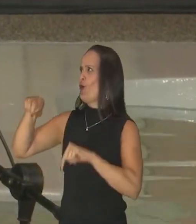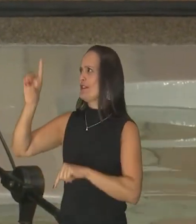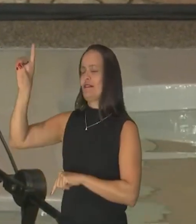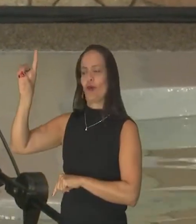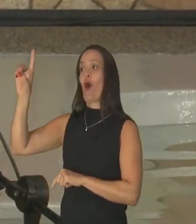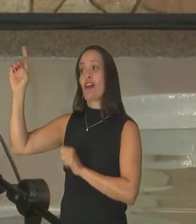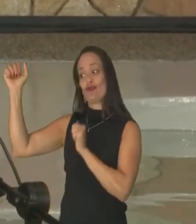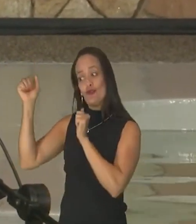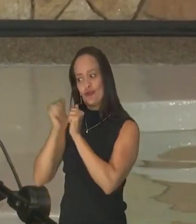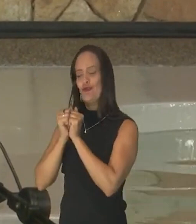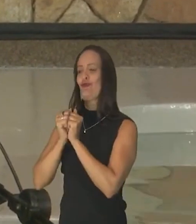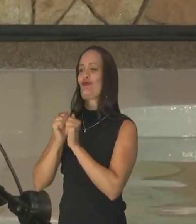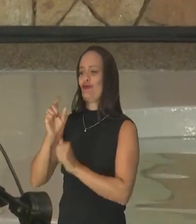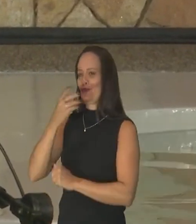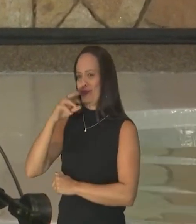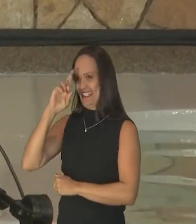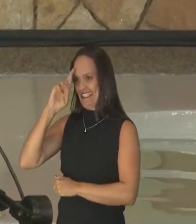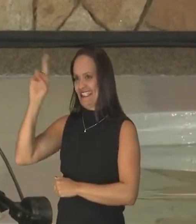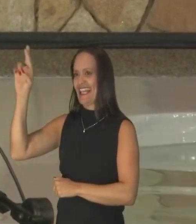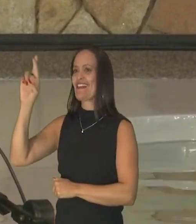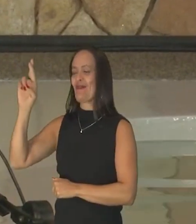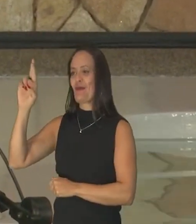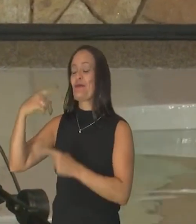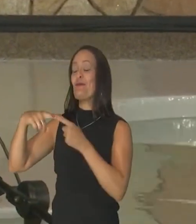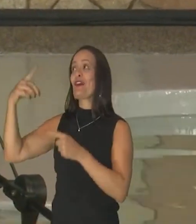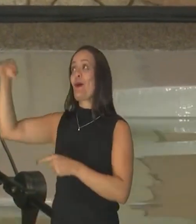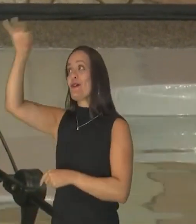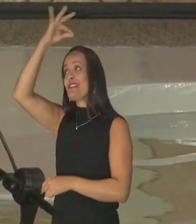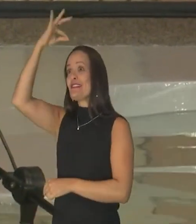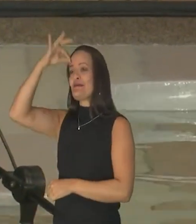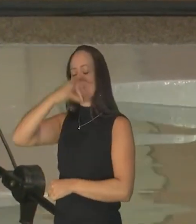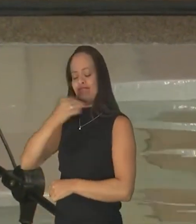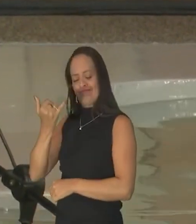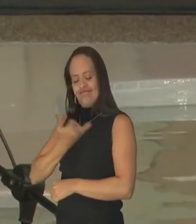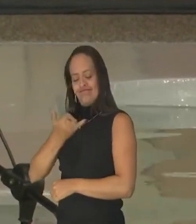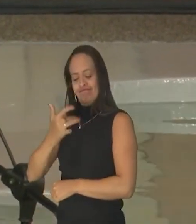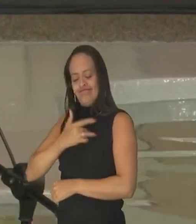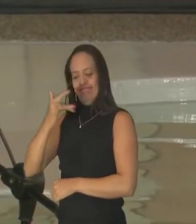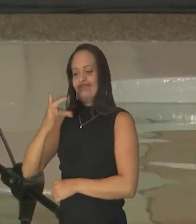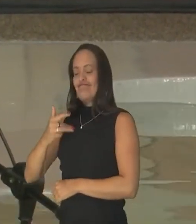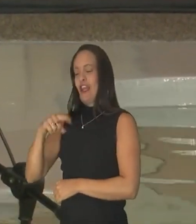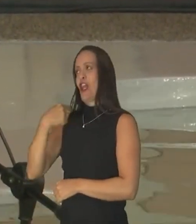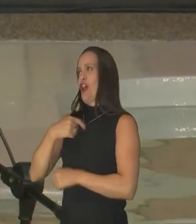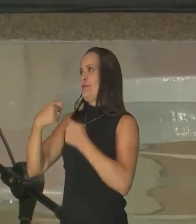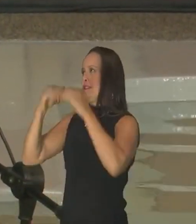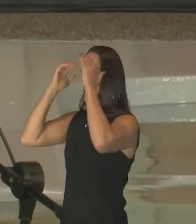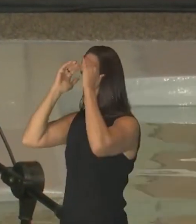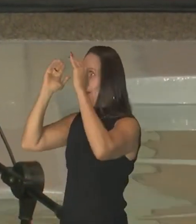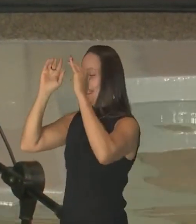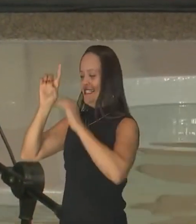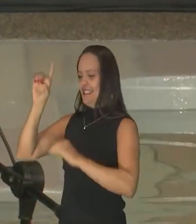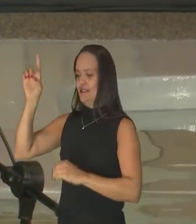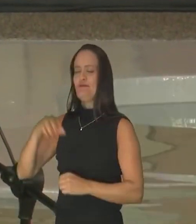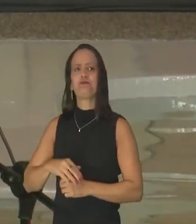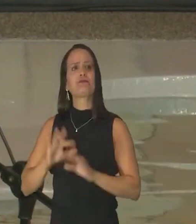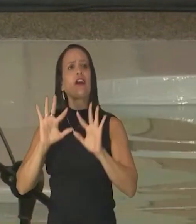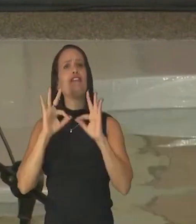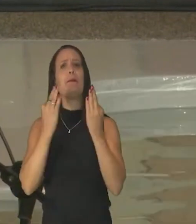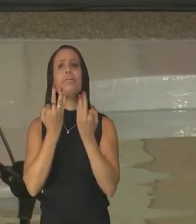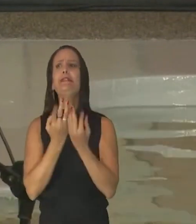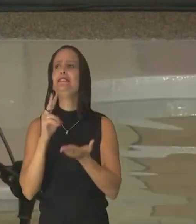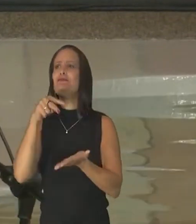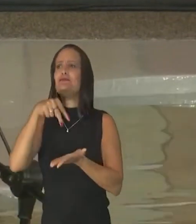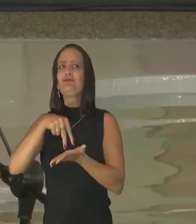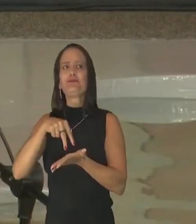Senhor. E o Espírito Santo fala ao nosso coração e a nossa resposta é obedecer. Gostaria que os familiares do